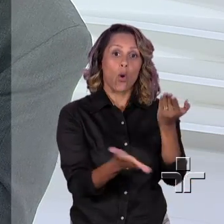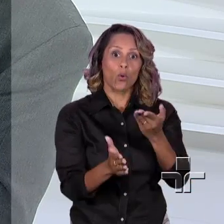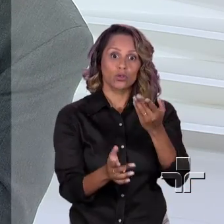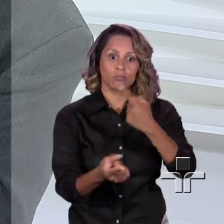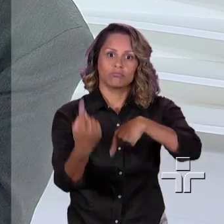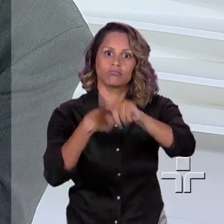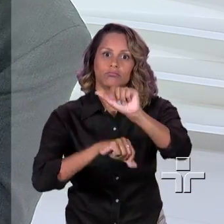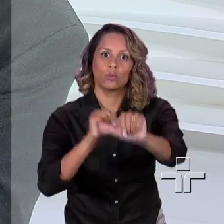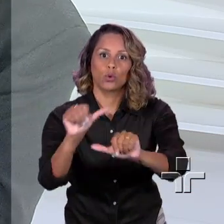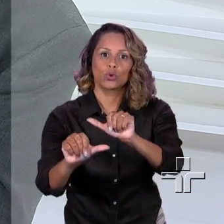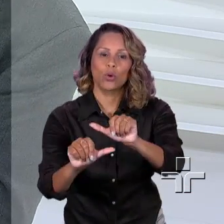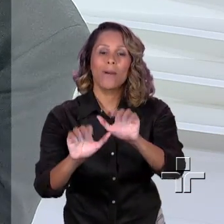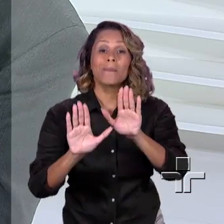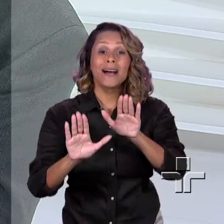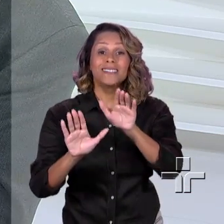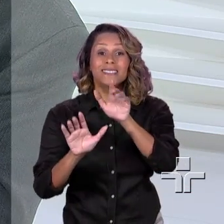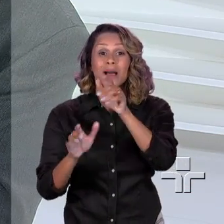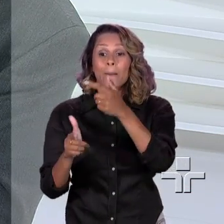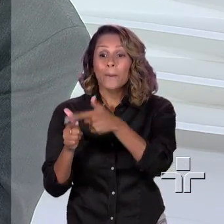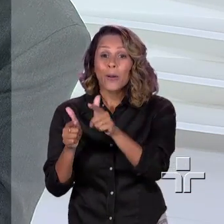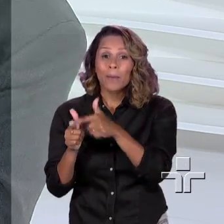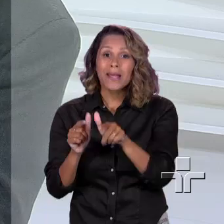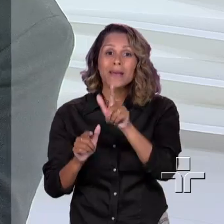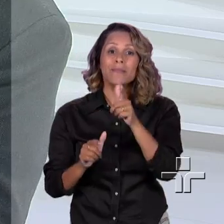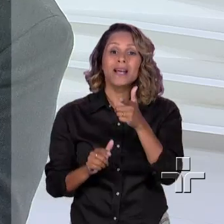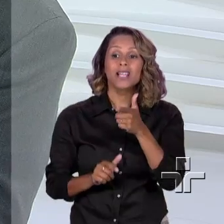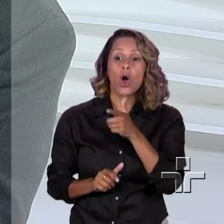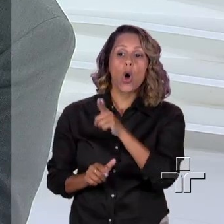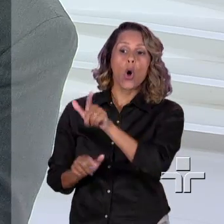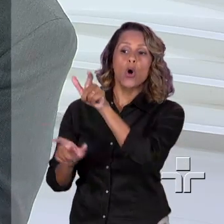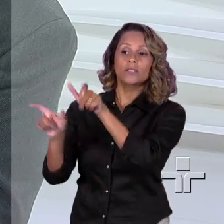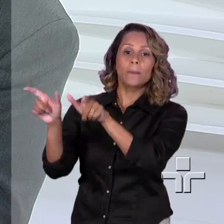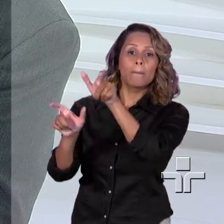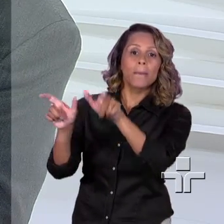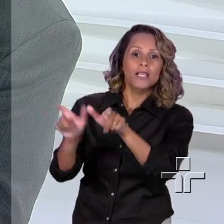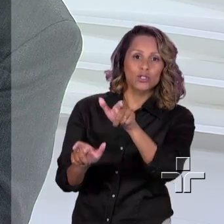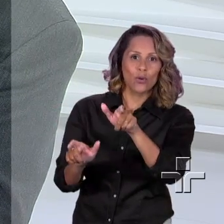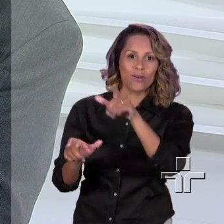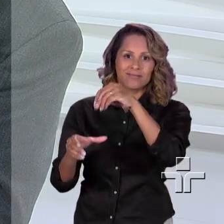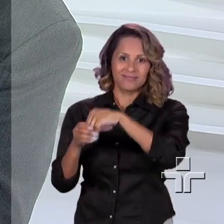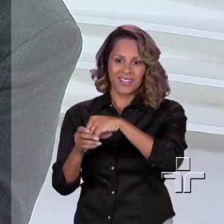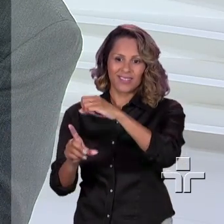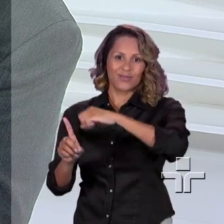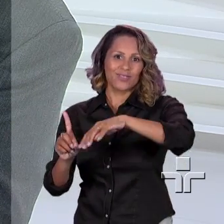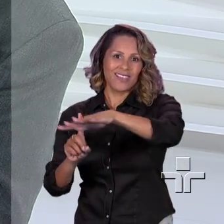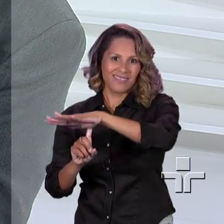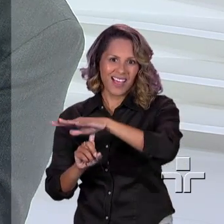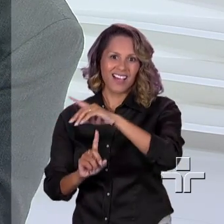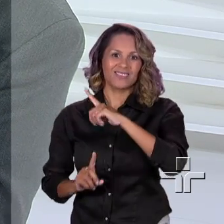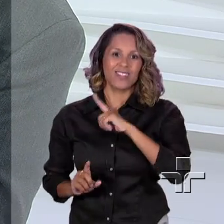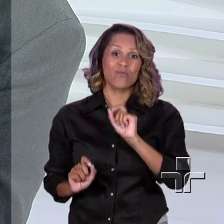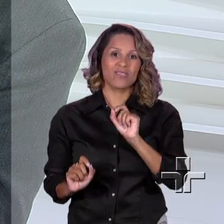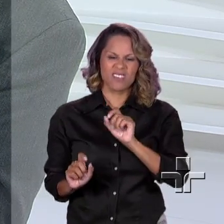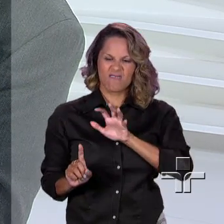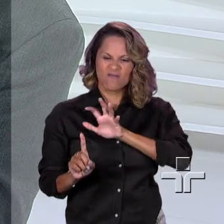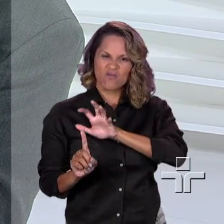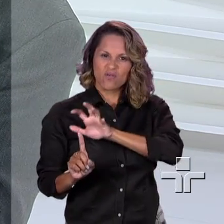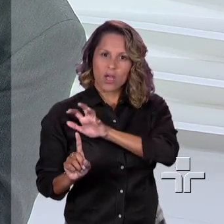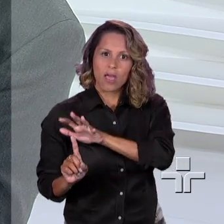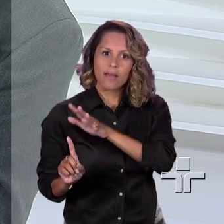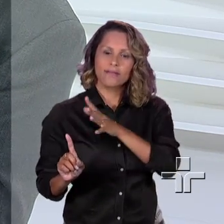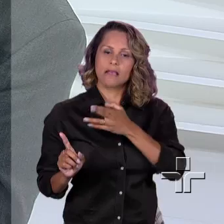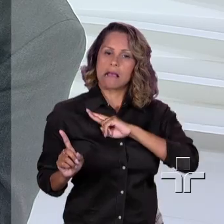eles, o problema são outras pessoas na sociedade brasileira, sociedade americana, que influenciada por